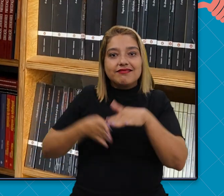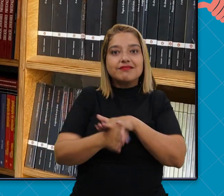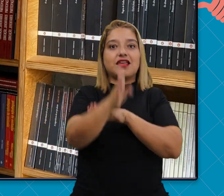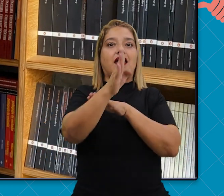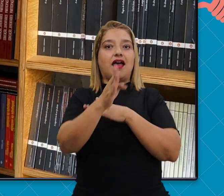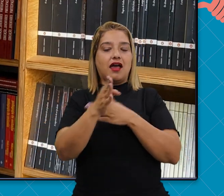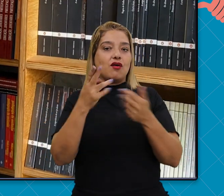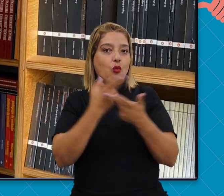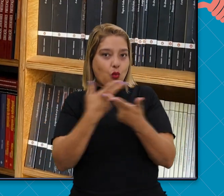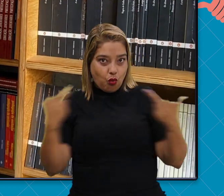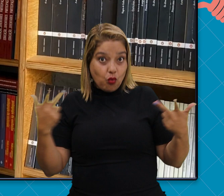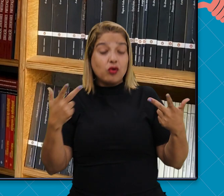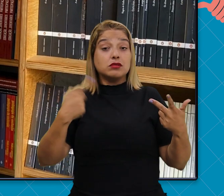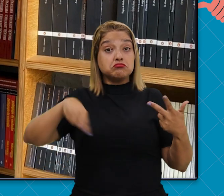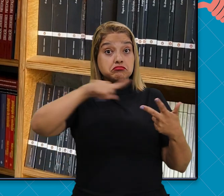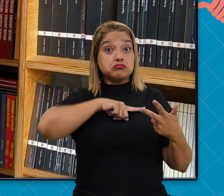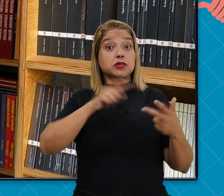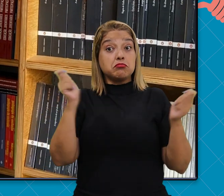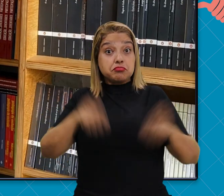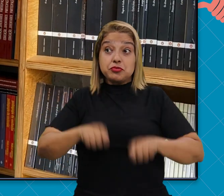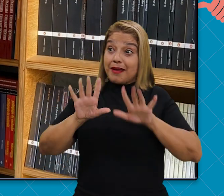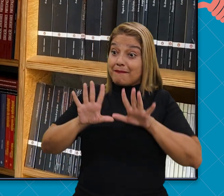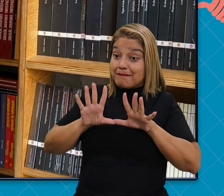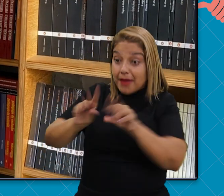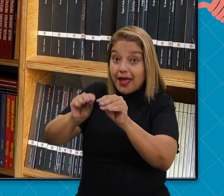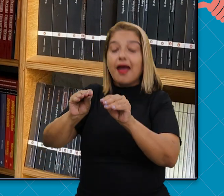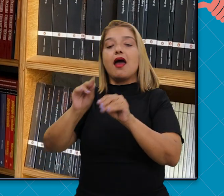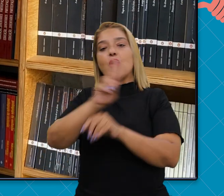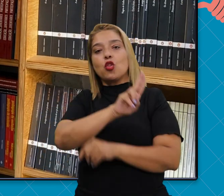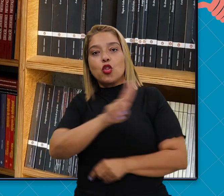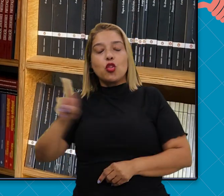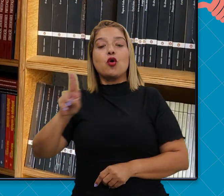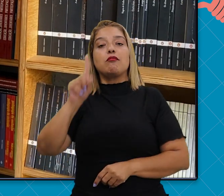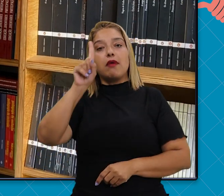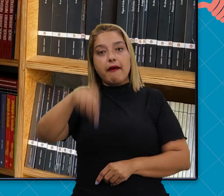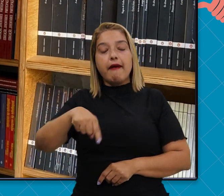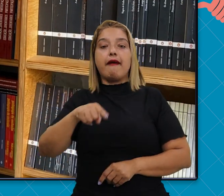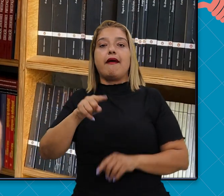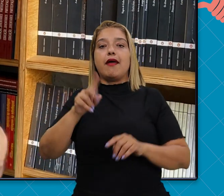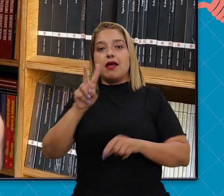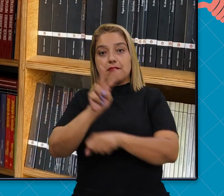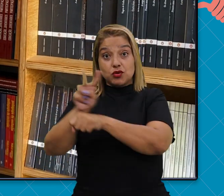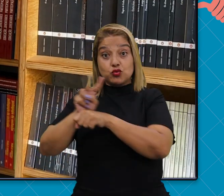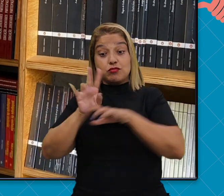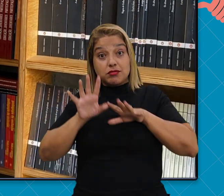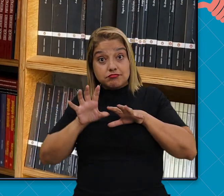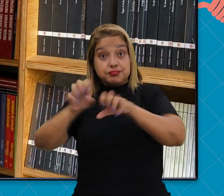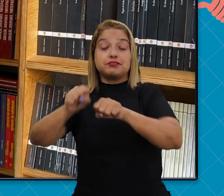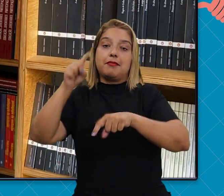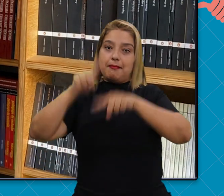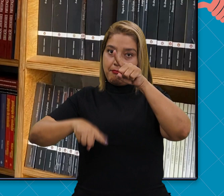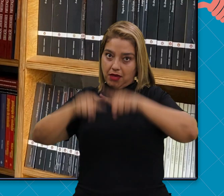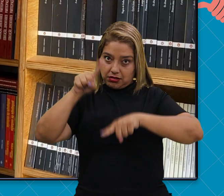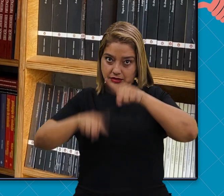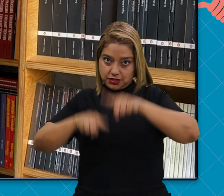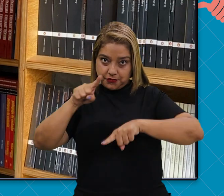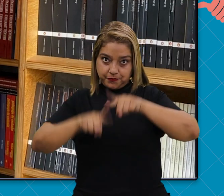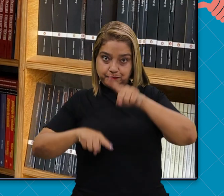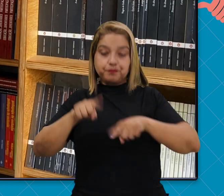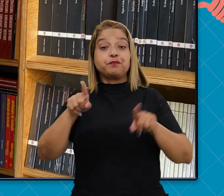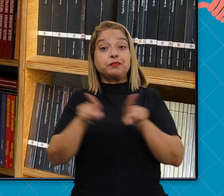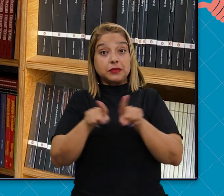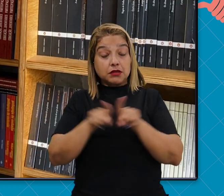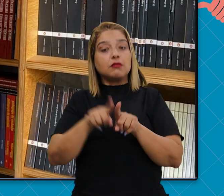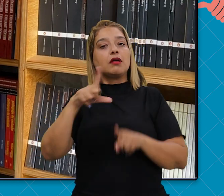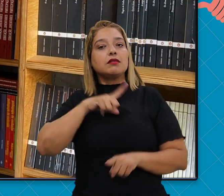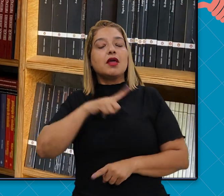bem cultural que a gente consegue tocar é chamado de patrimônio material. Há também o